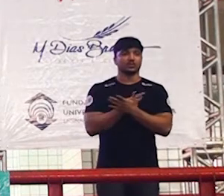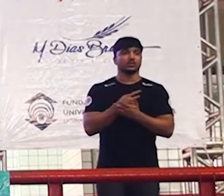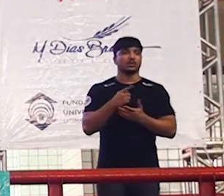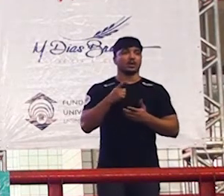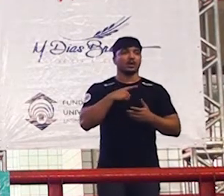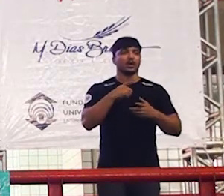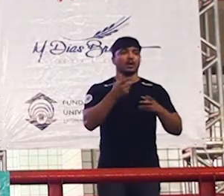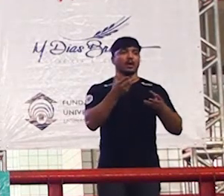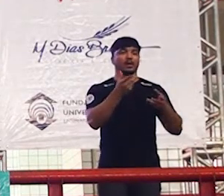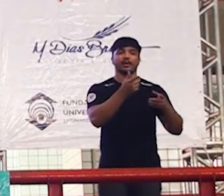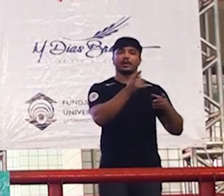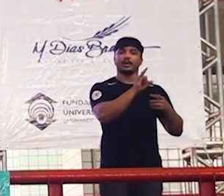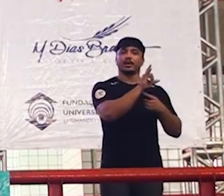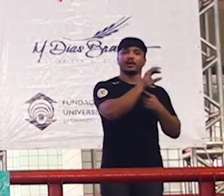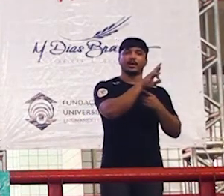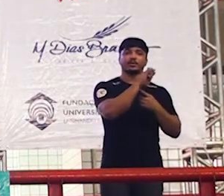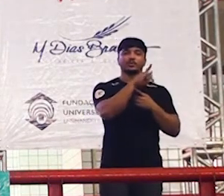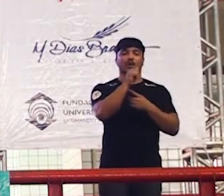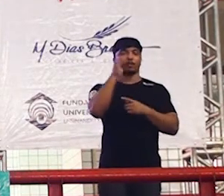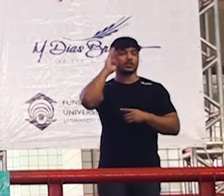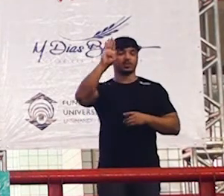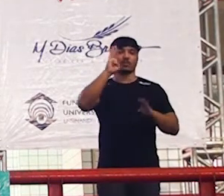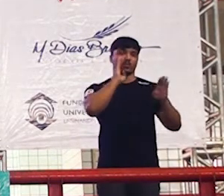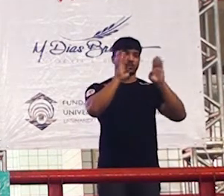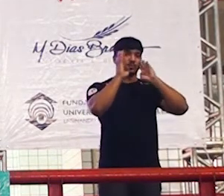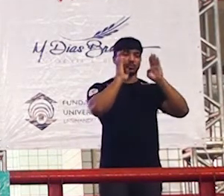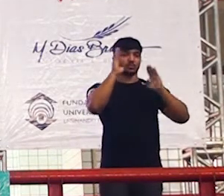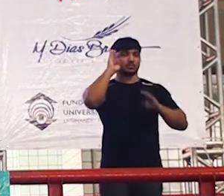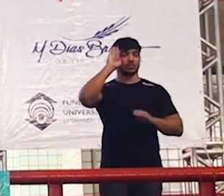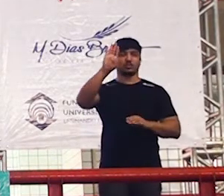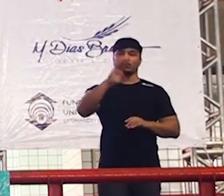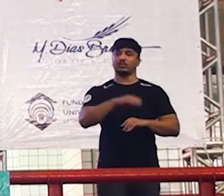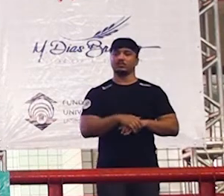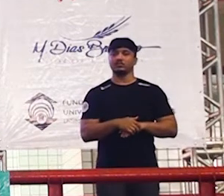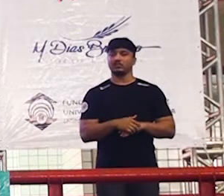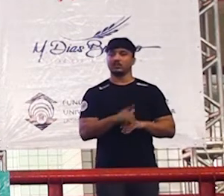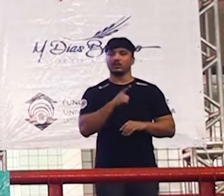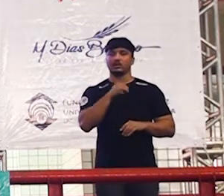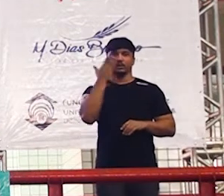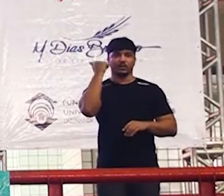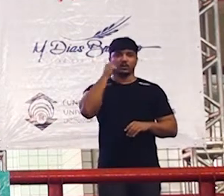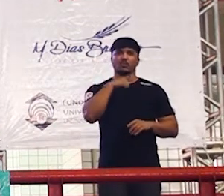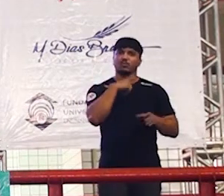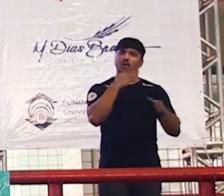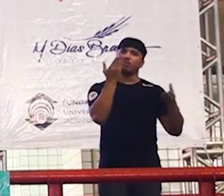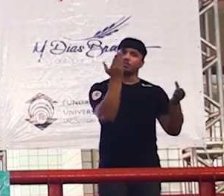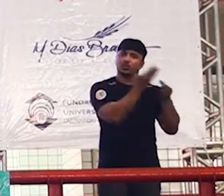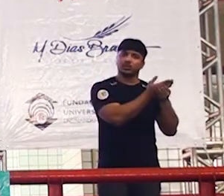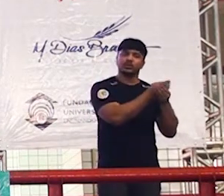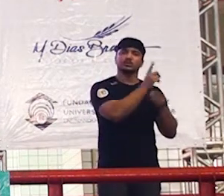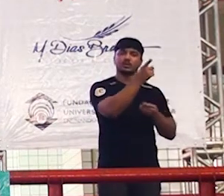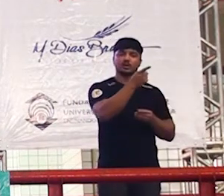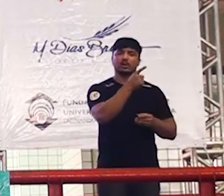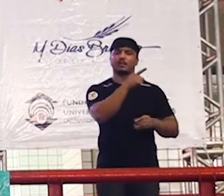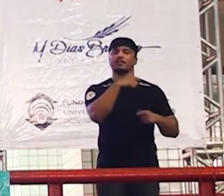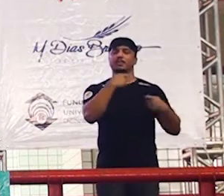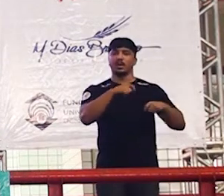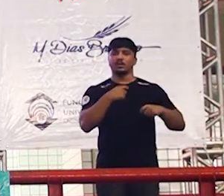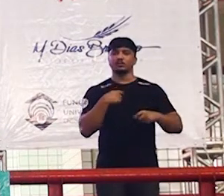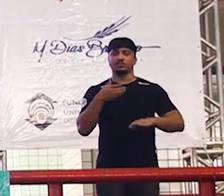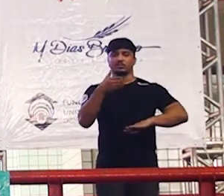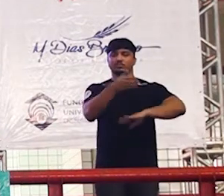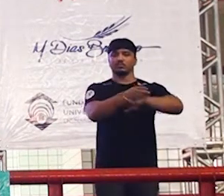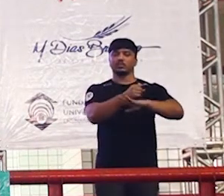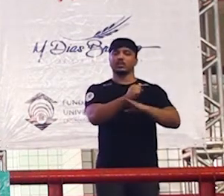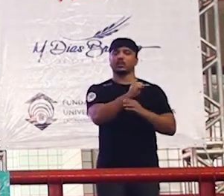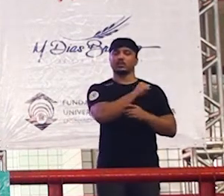envolvendo as redes sociais, sobretudo o Facebook, né? O Zuckerberg, dono do Facebook, processado lá nos Estados Unidos, precisou ir depor no